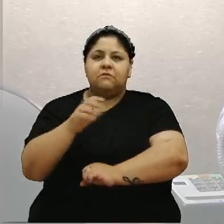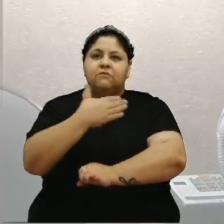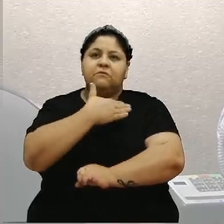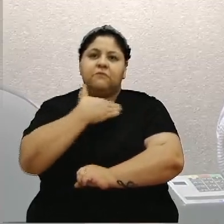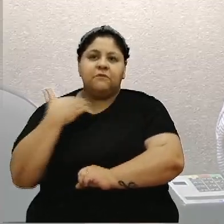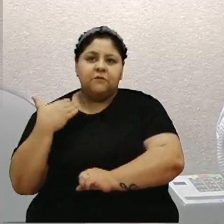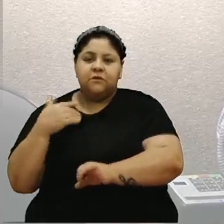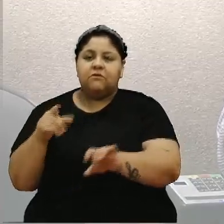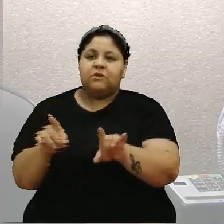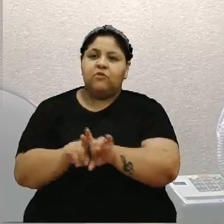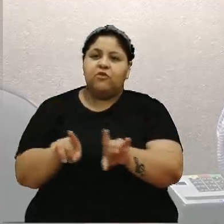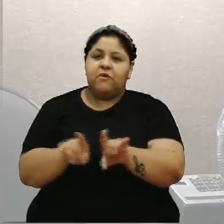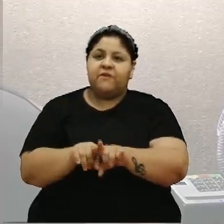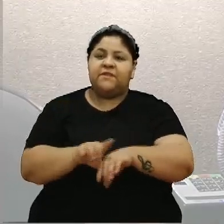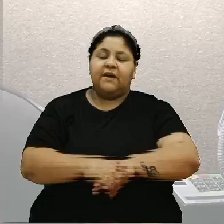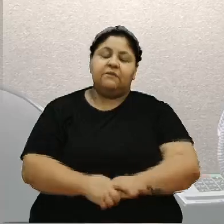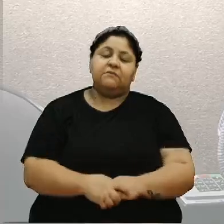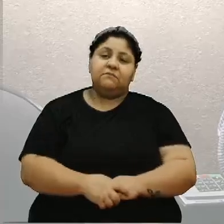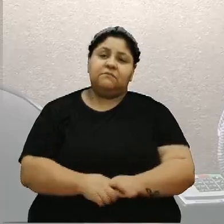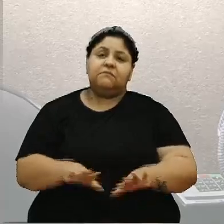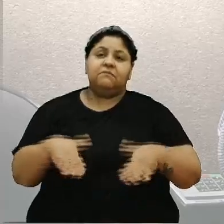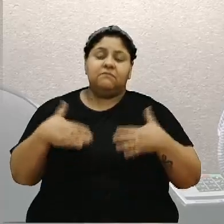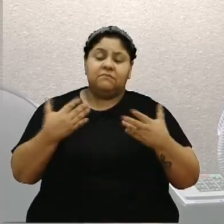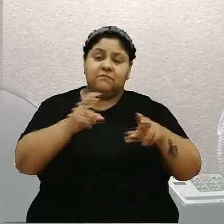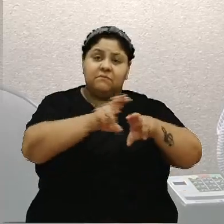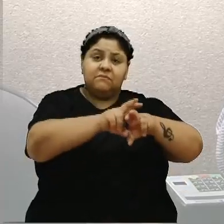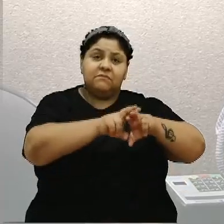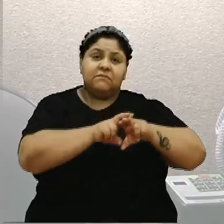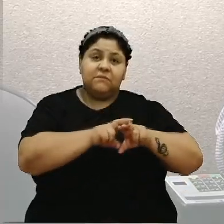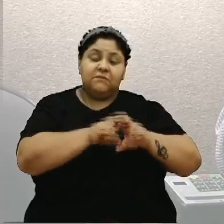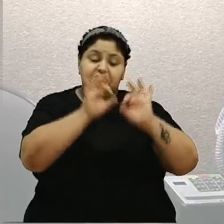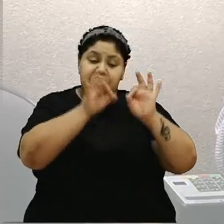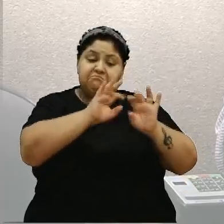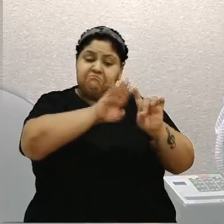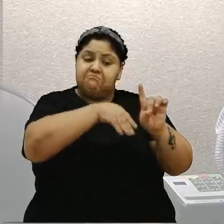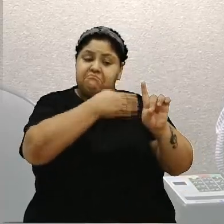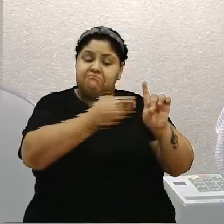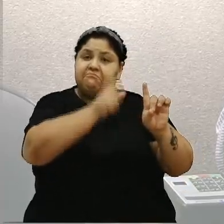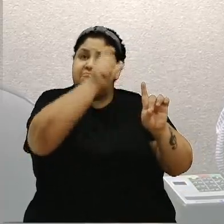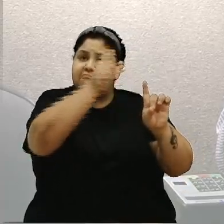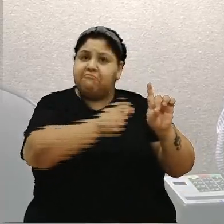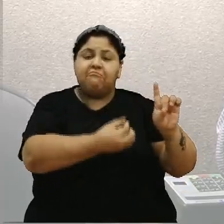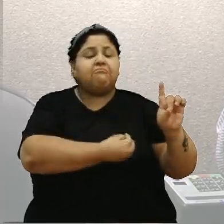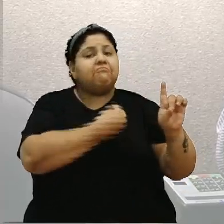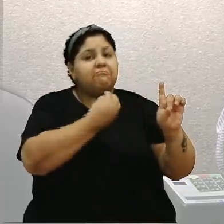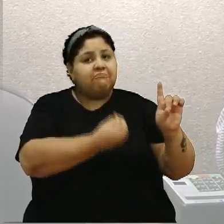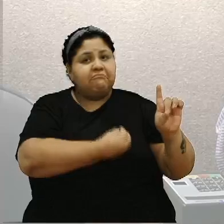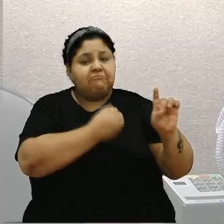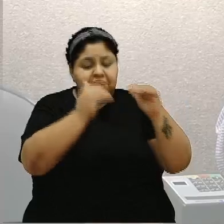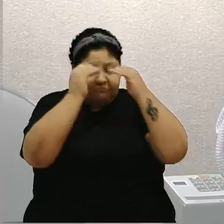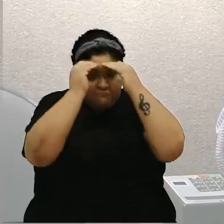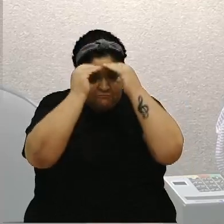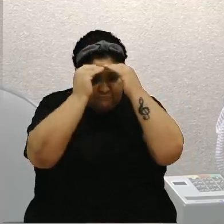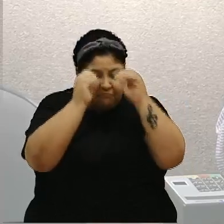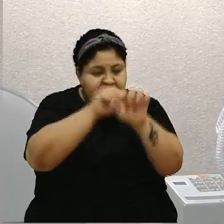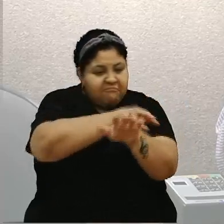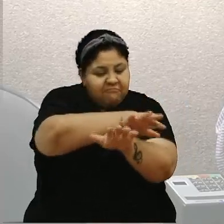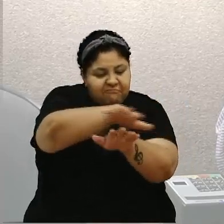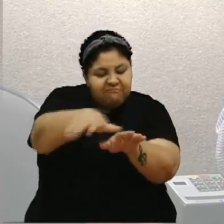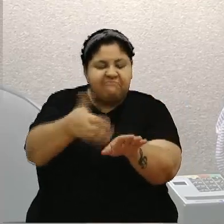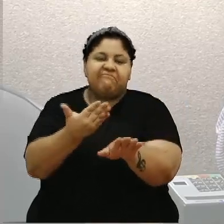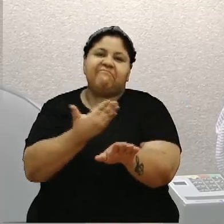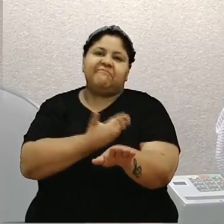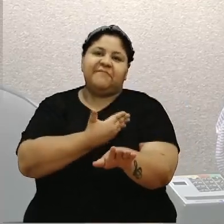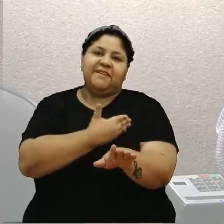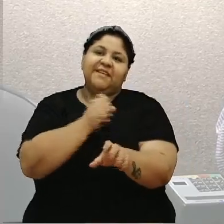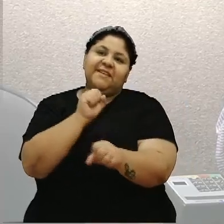de morte natural. Sendo assim, por se tratar de justa homenagem a esta pessoa que viveu de forma honrada e rodeada de amigos,